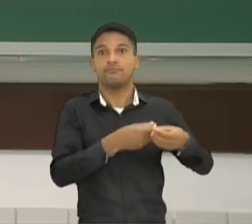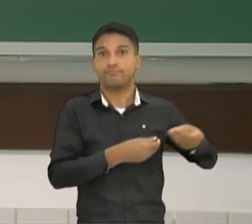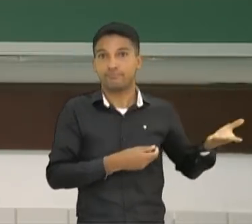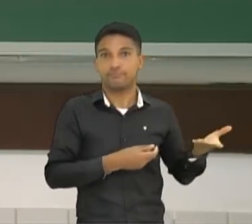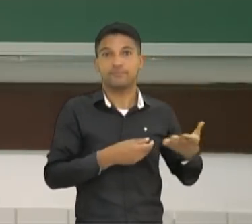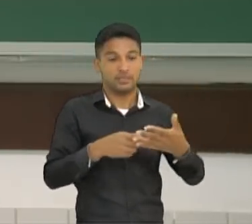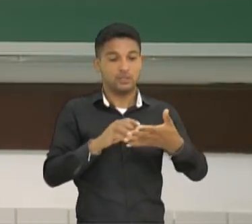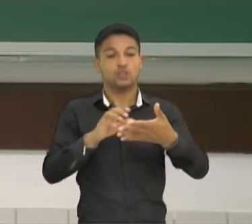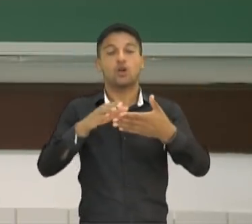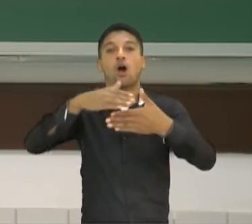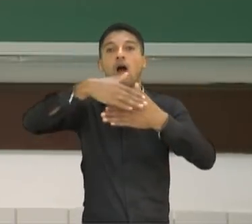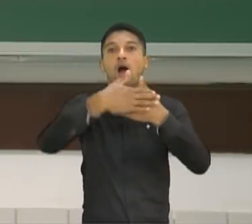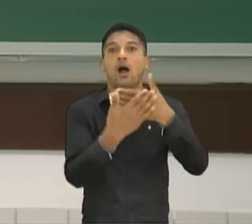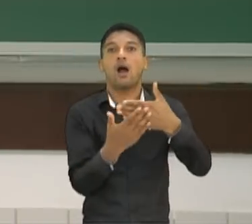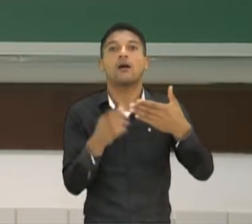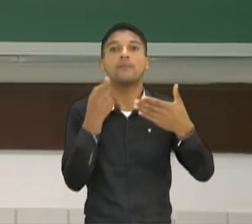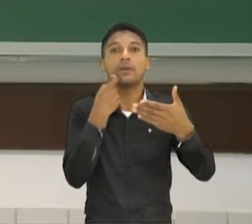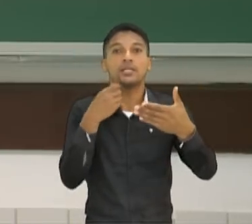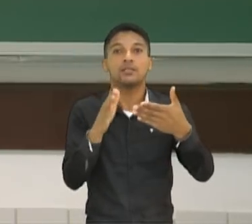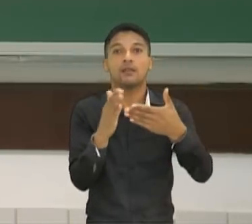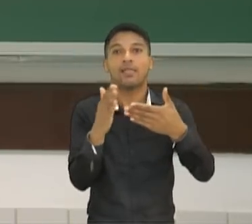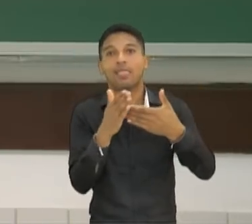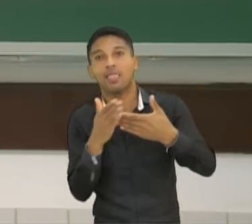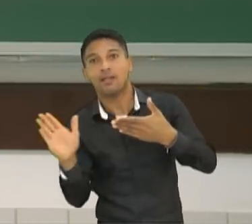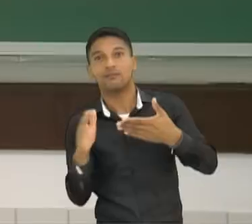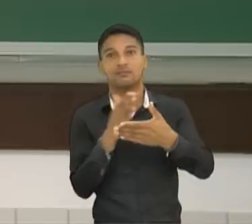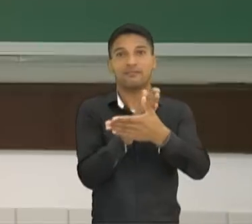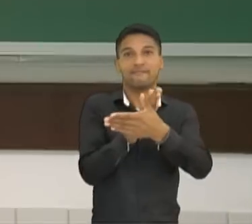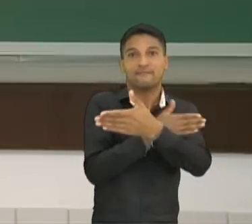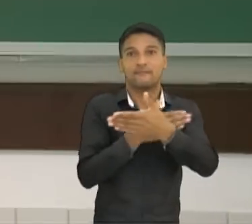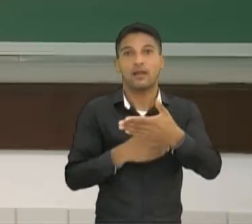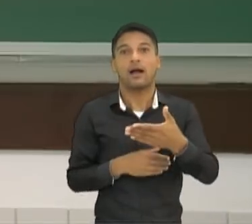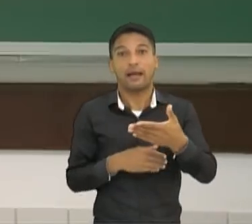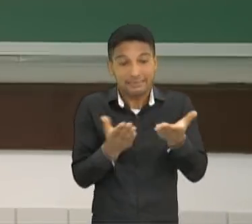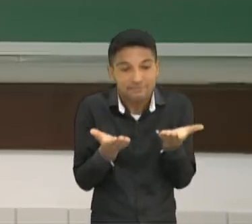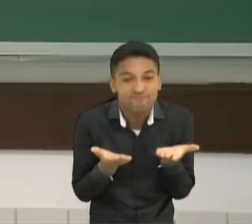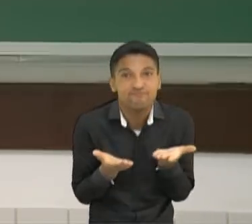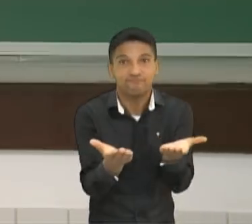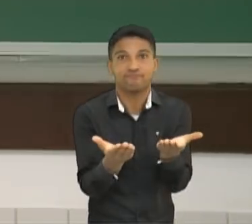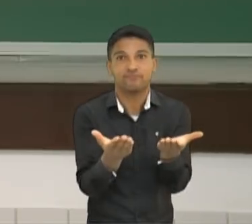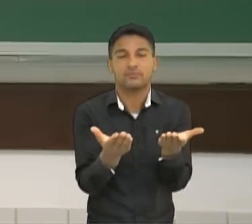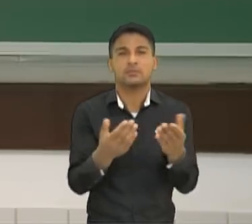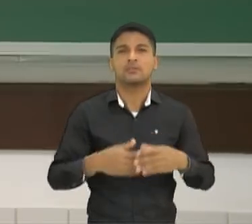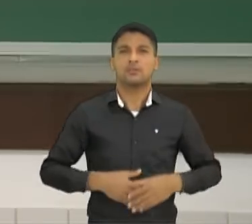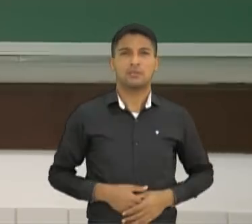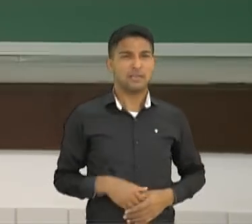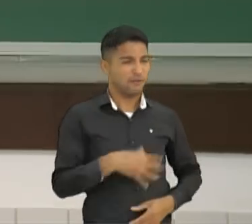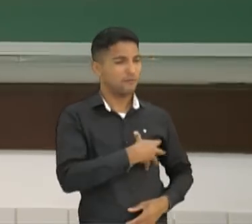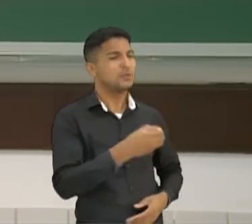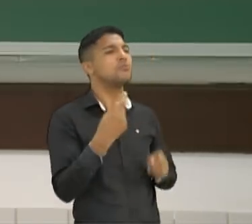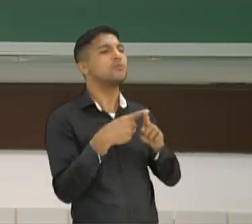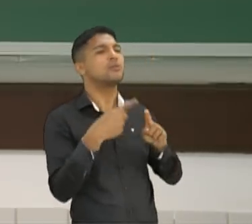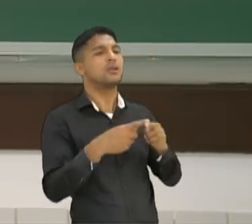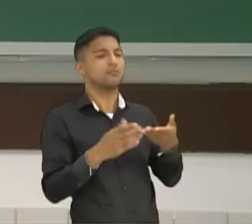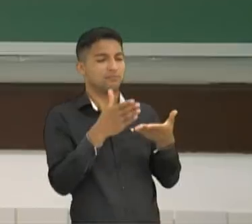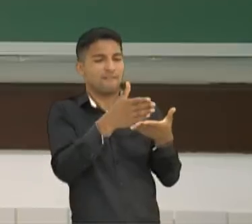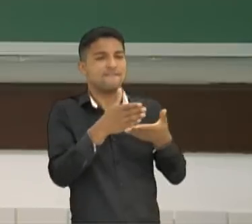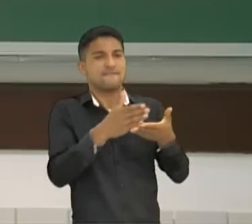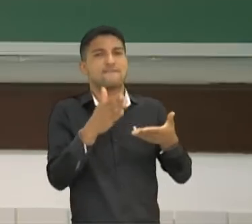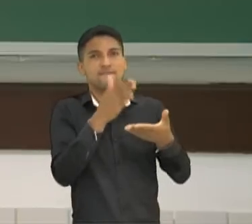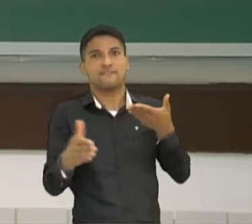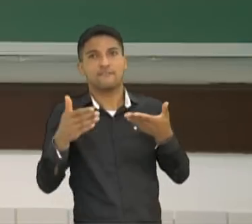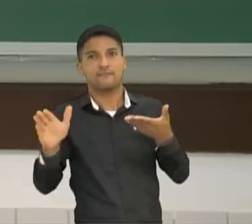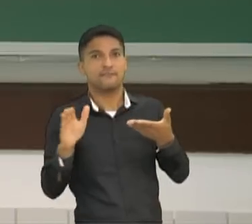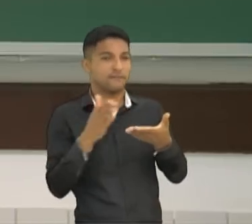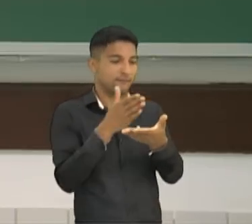a sua avó. Na hora que sua avó chegar, pergunta para ela. Aí a avó chegou e ela foi perguntar para a avó: avó, por que na hora de preparar o peixe tem que cortar o